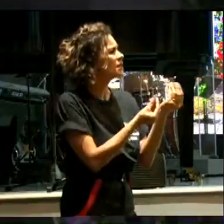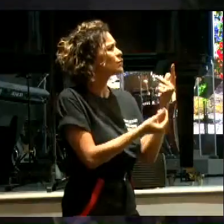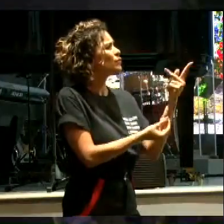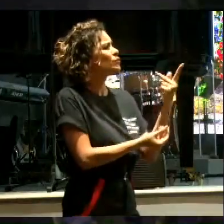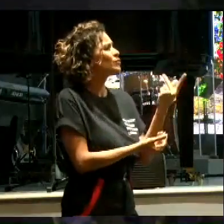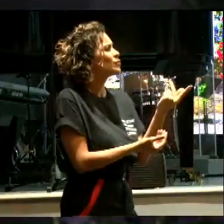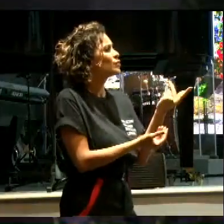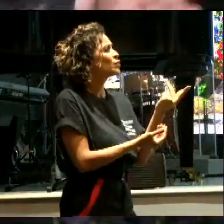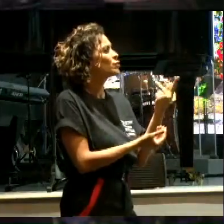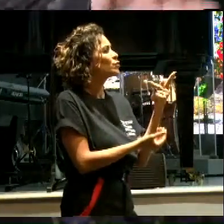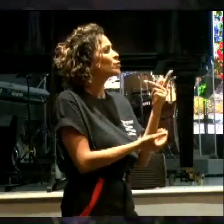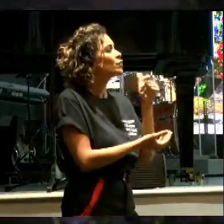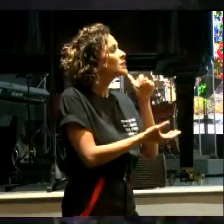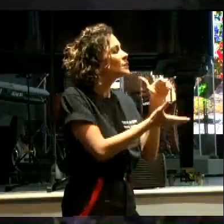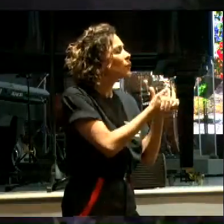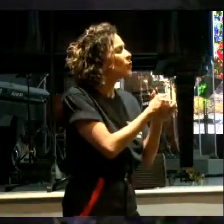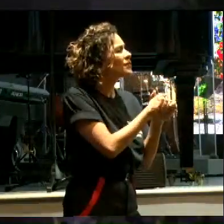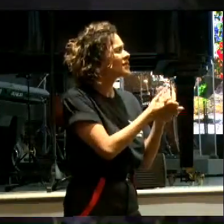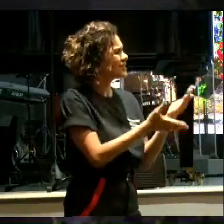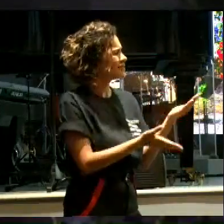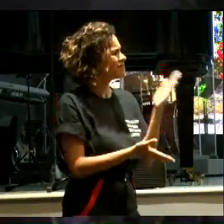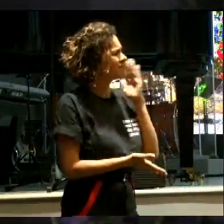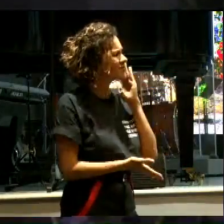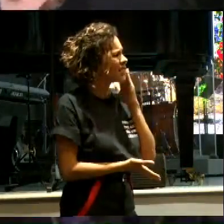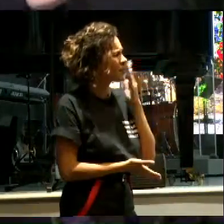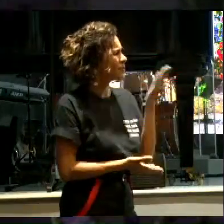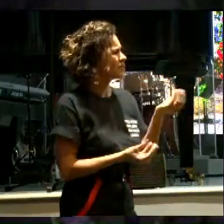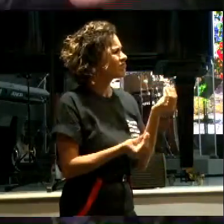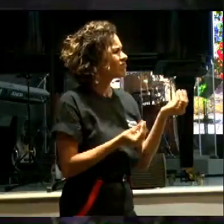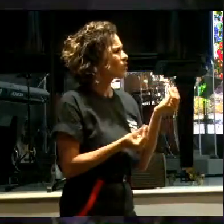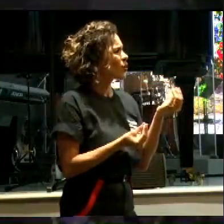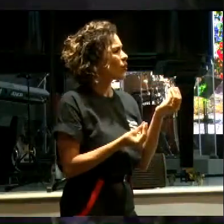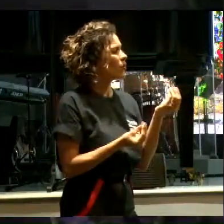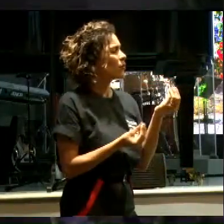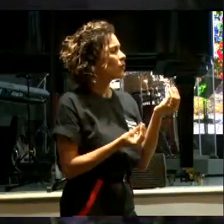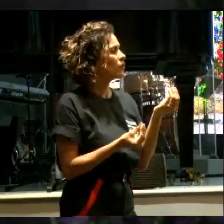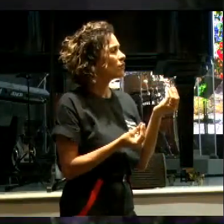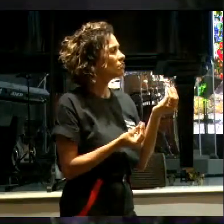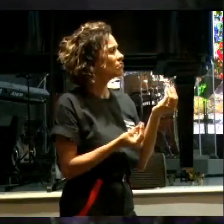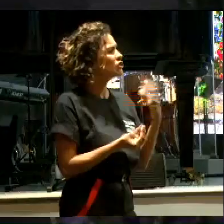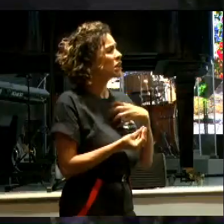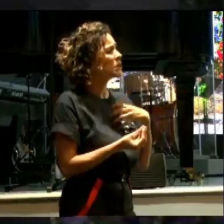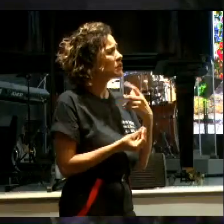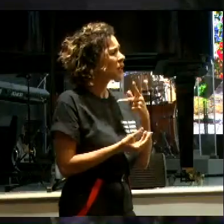assim, eu nem vi passar, de tanto que eu amo.